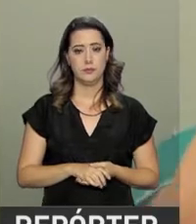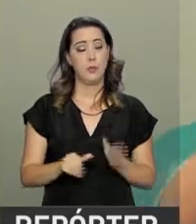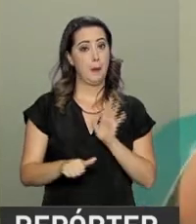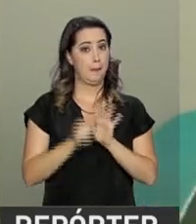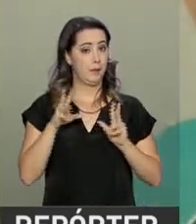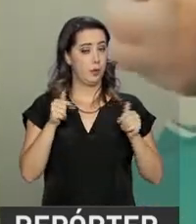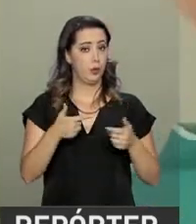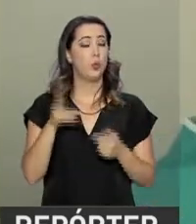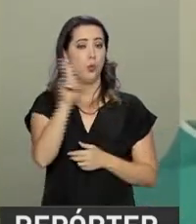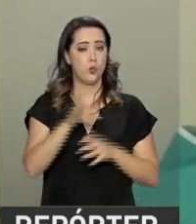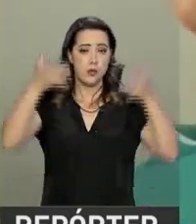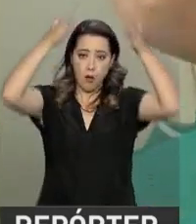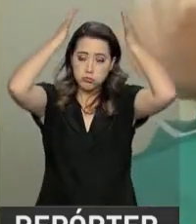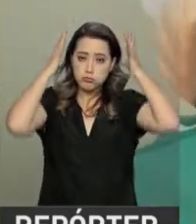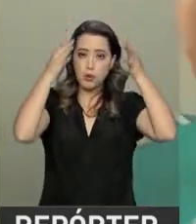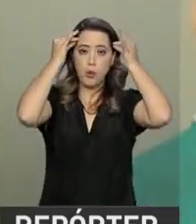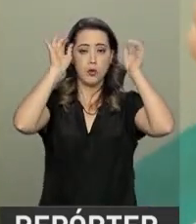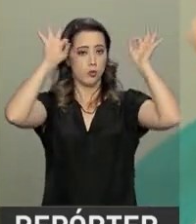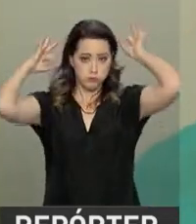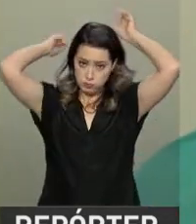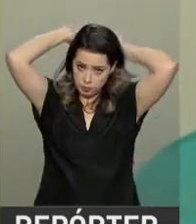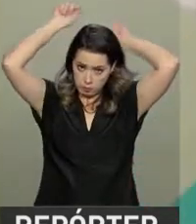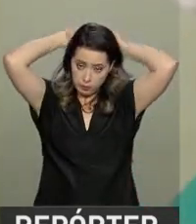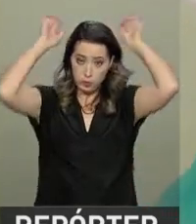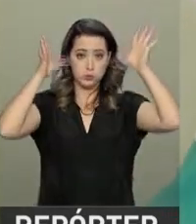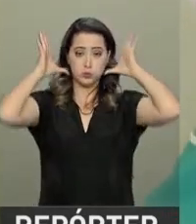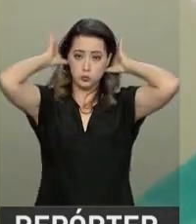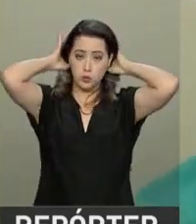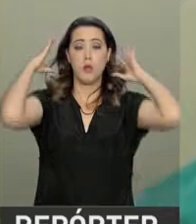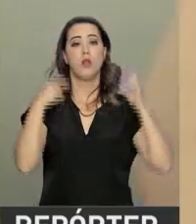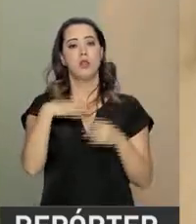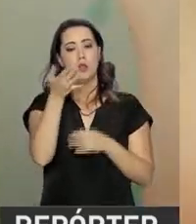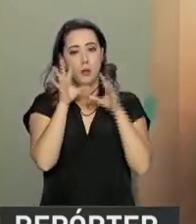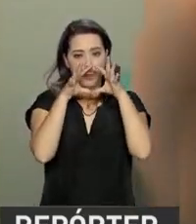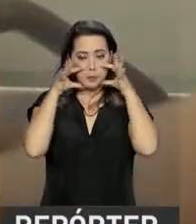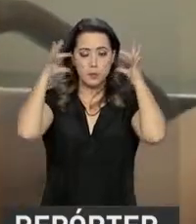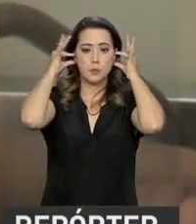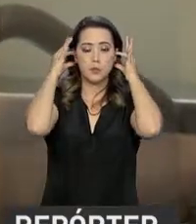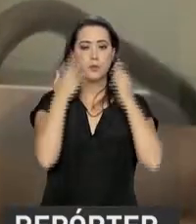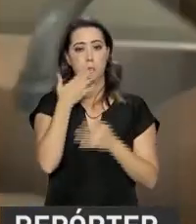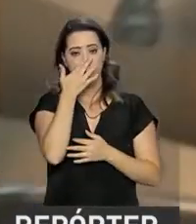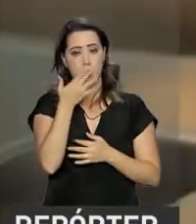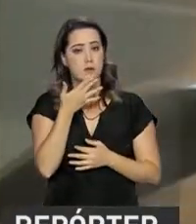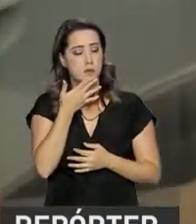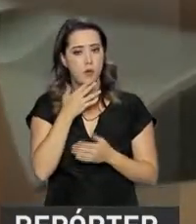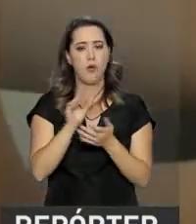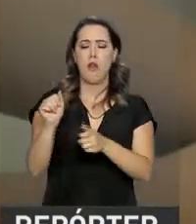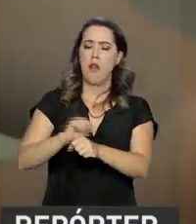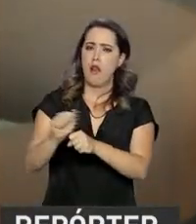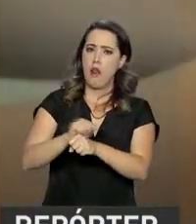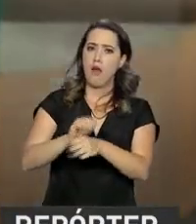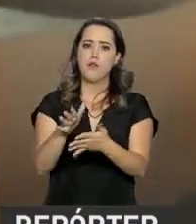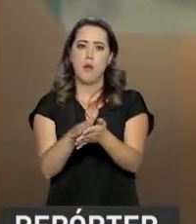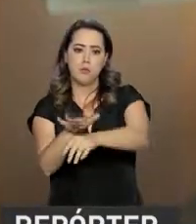Primeiro de tudo, use uma touca ou lenço para cobrir os cabelos e um pano no nariz e na boca. Lave mãos, braços